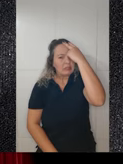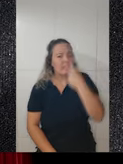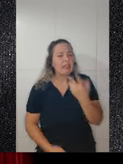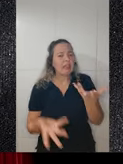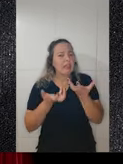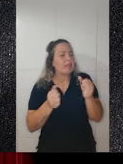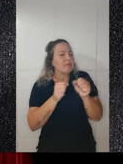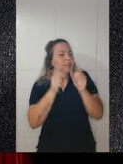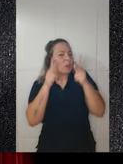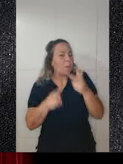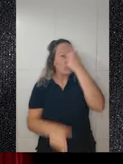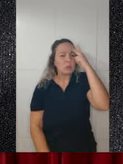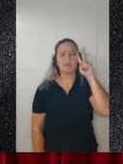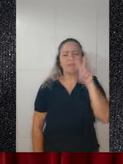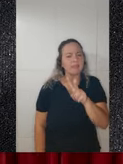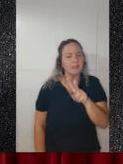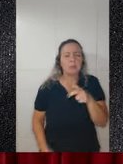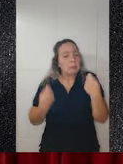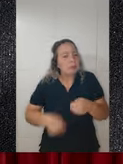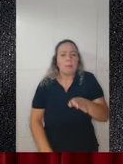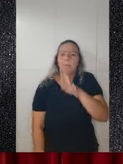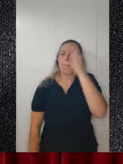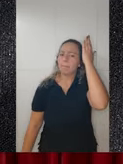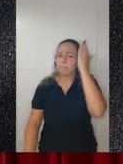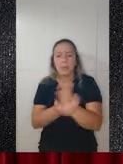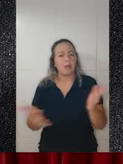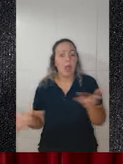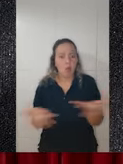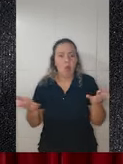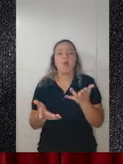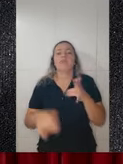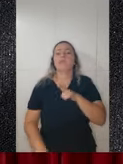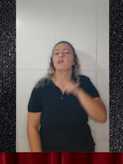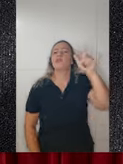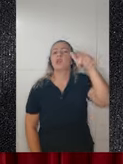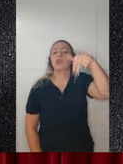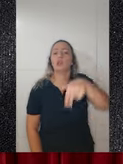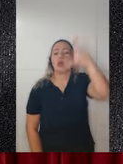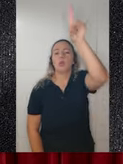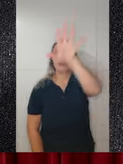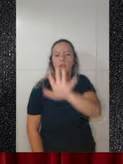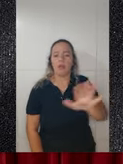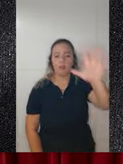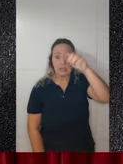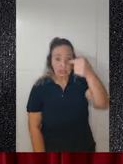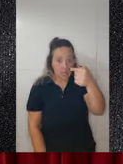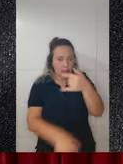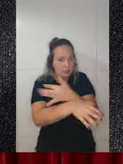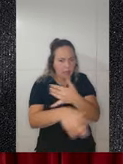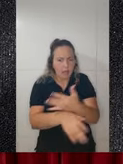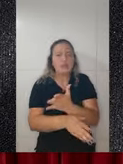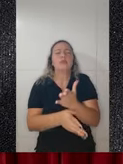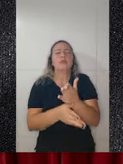Essas coisas de mania de cego que quer fazer coisa de quem enxerga. Não tem que parar de querer fazer essas coisas de quem enxerga, cara. Eu fiz uma viagem agora pro Nordeste, fui pra 7 cidades do Nordeste.